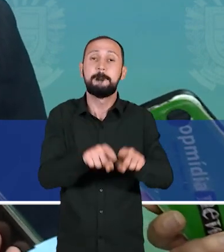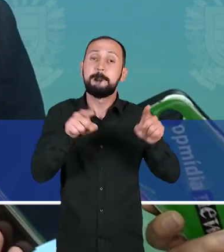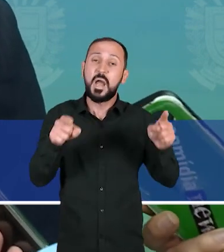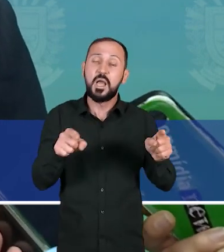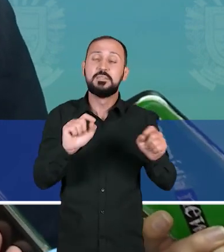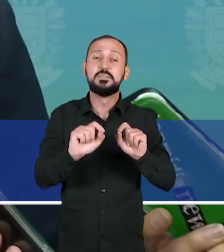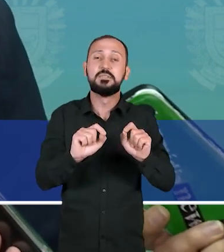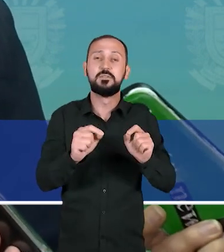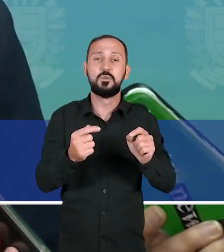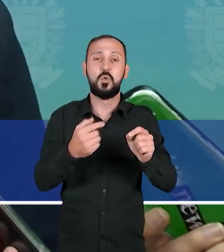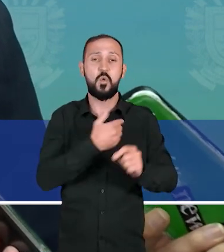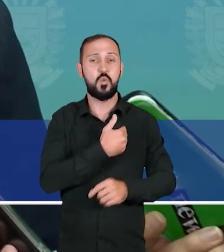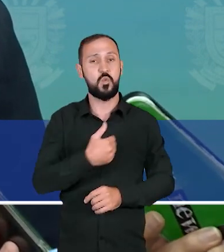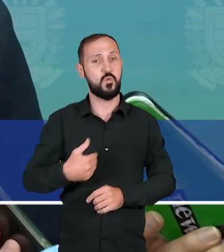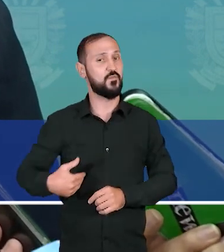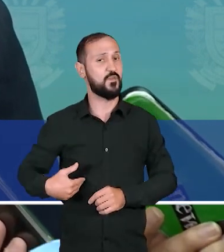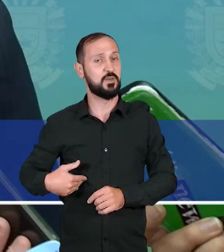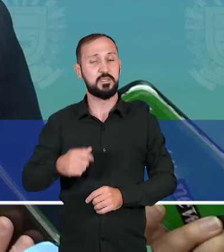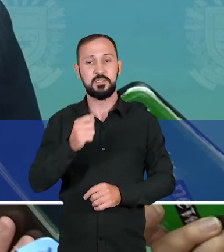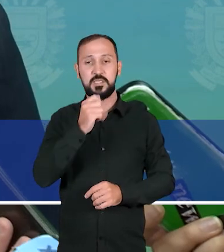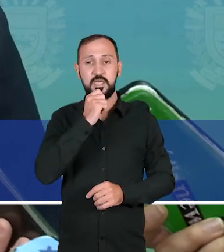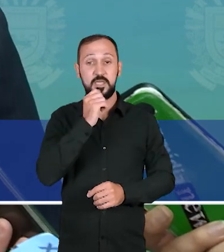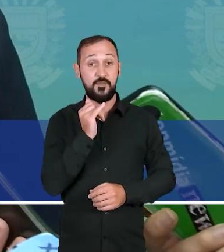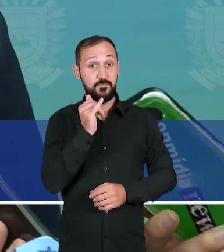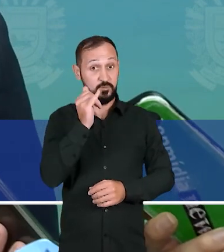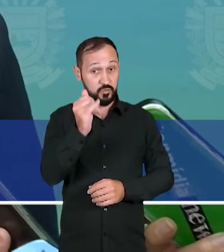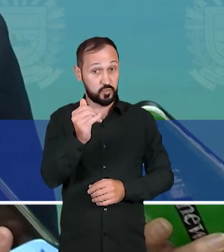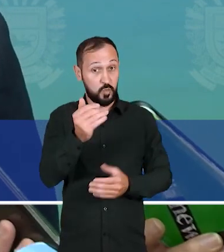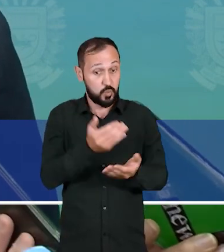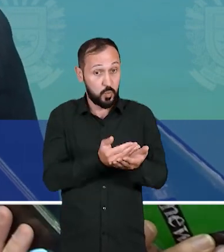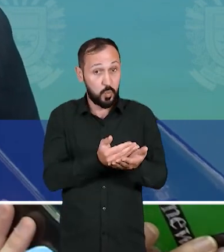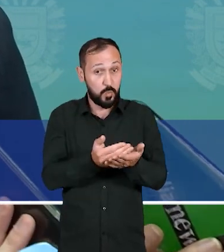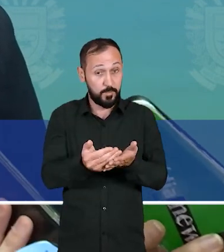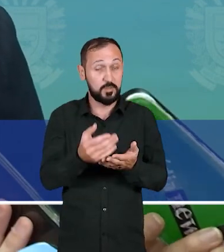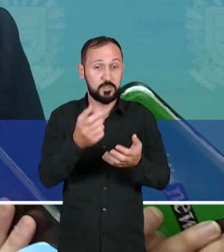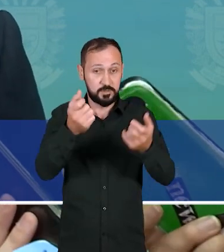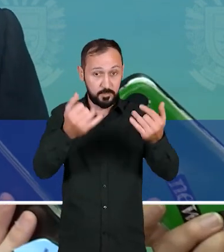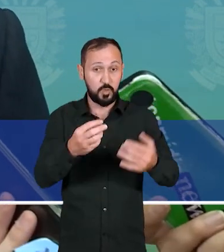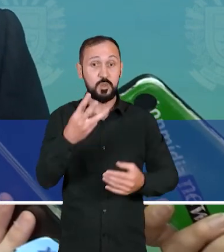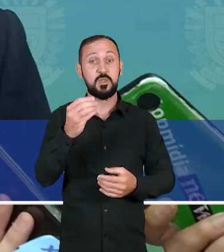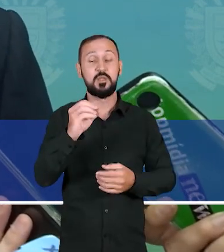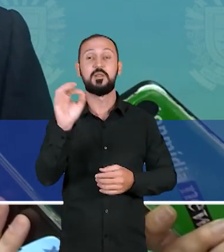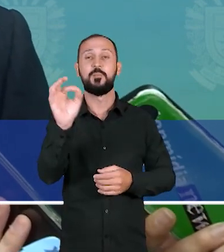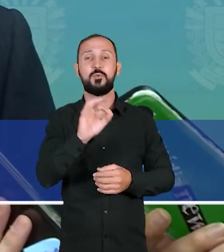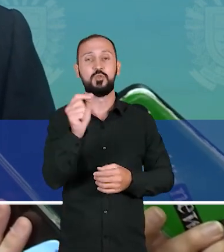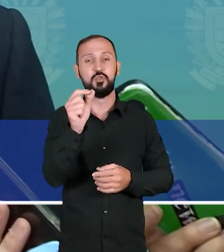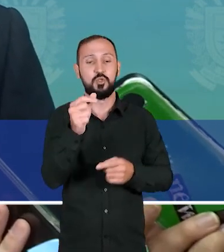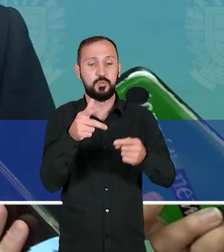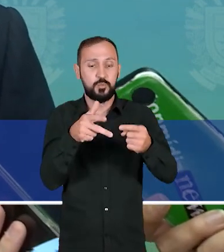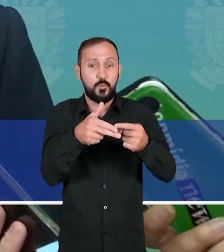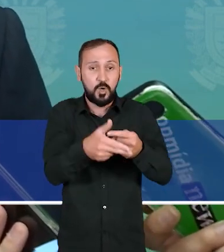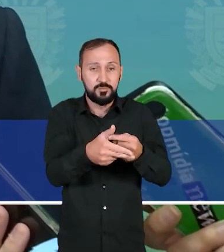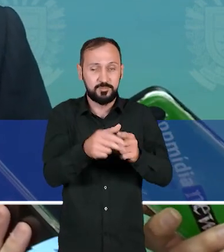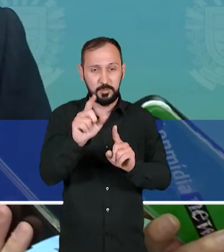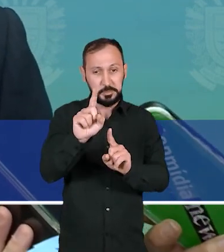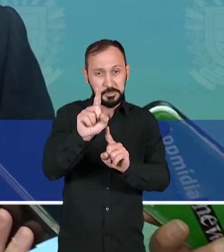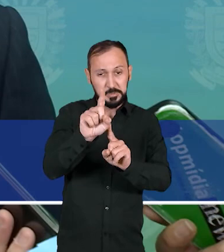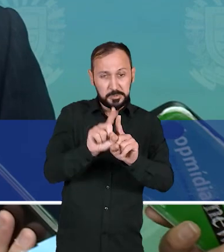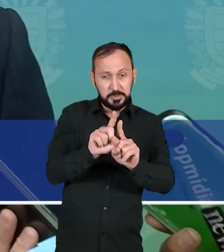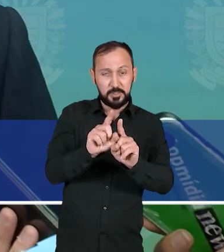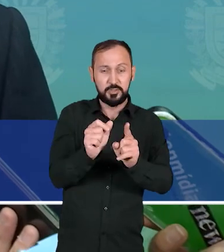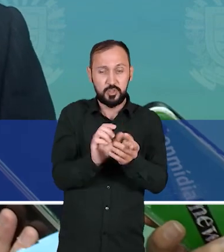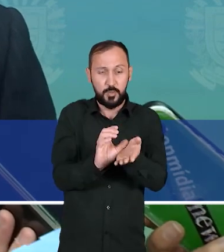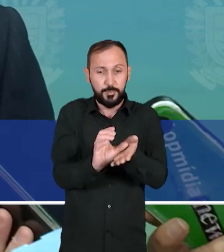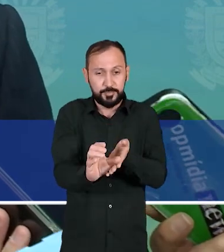Fundeb. Porém, o governo do estado, além de anunciar no início do ano um corte de 30%, né, no montante